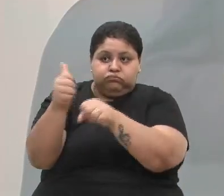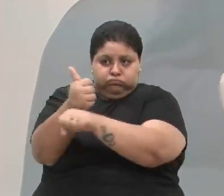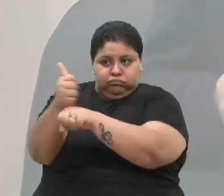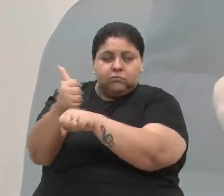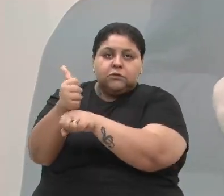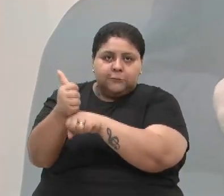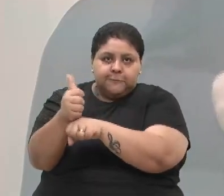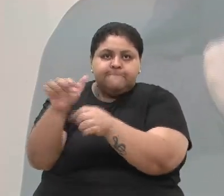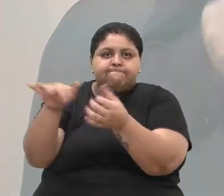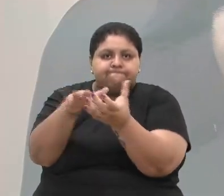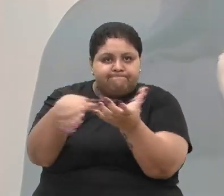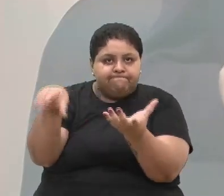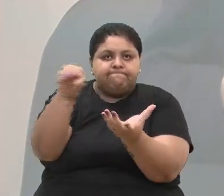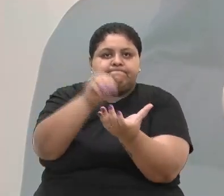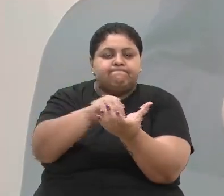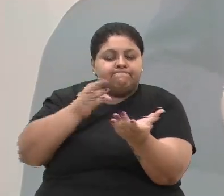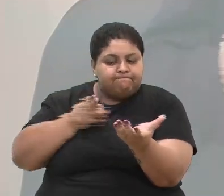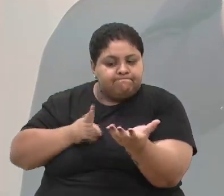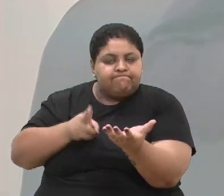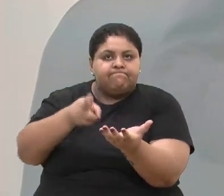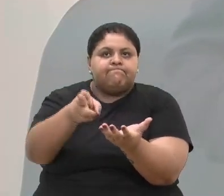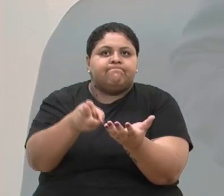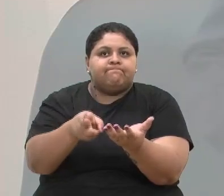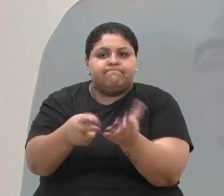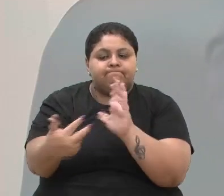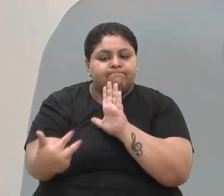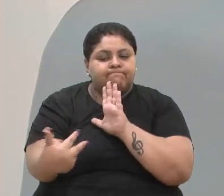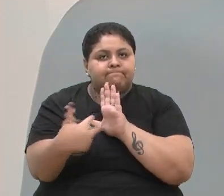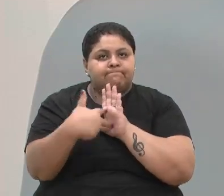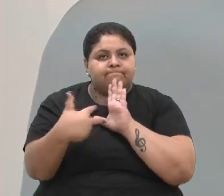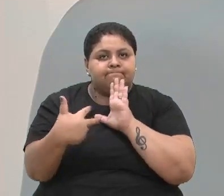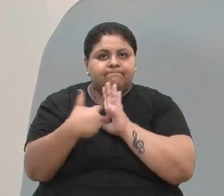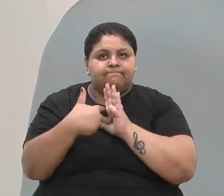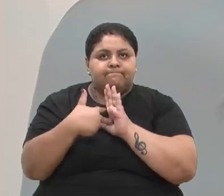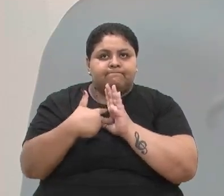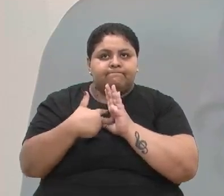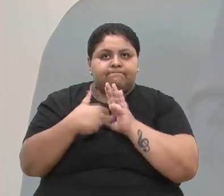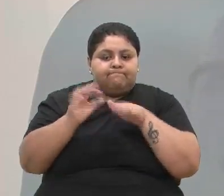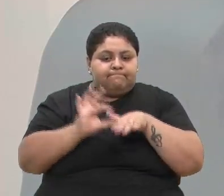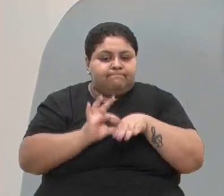a Codeca continue dando atenção às lideranças